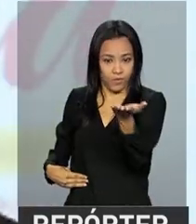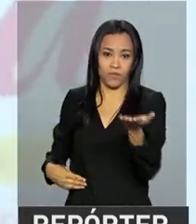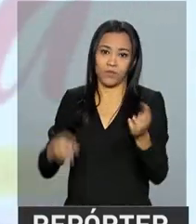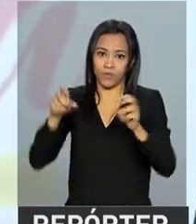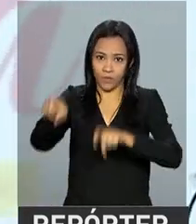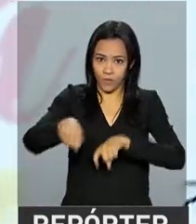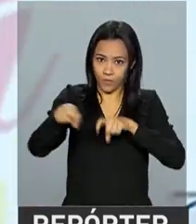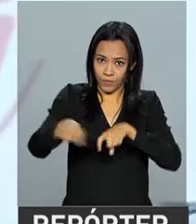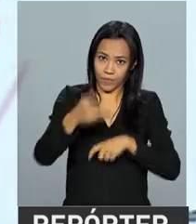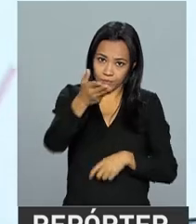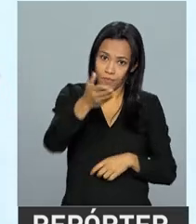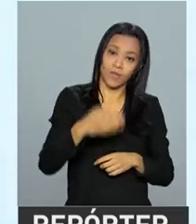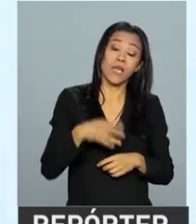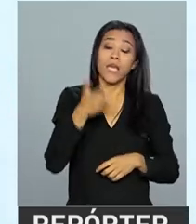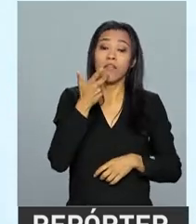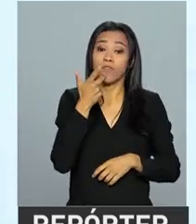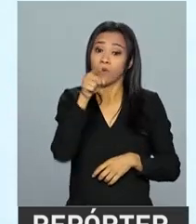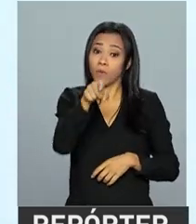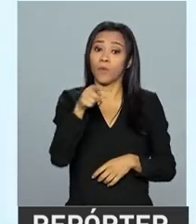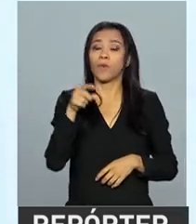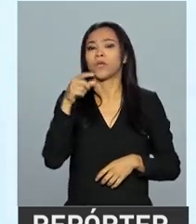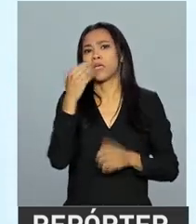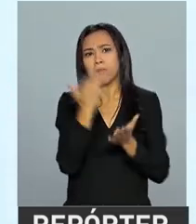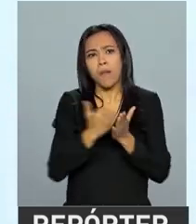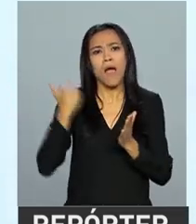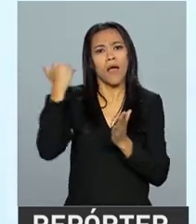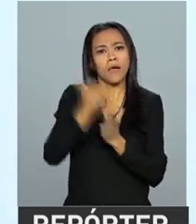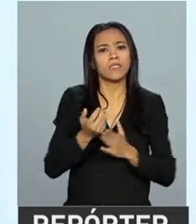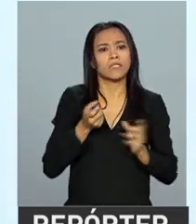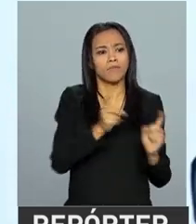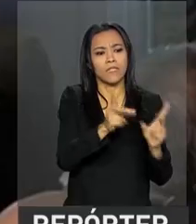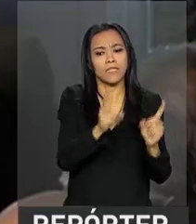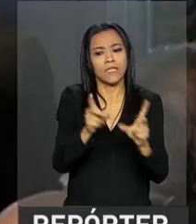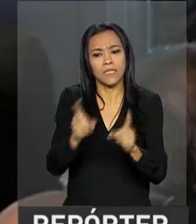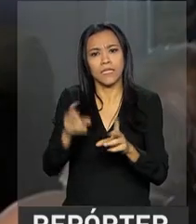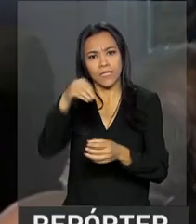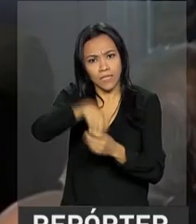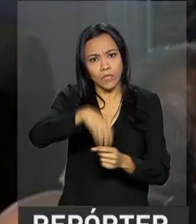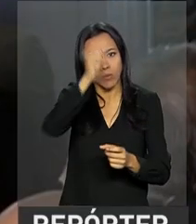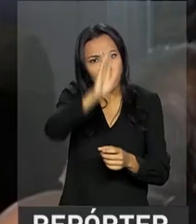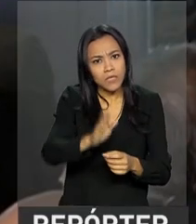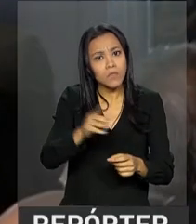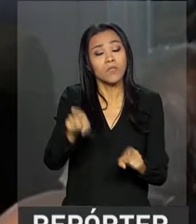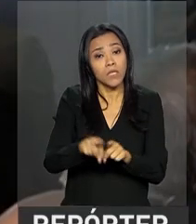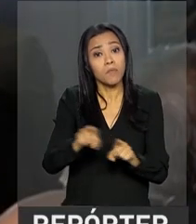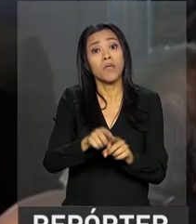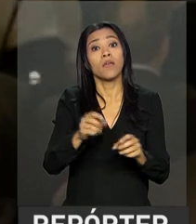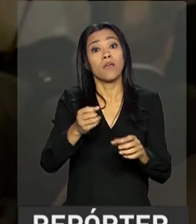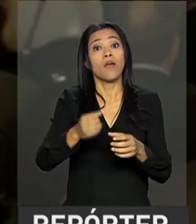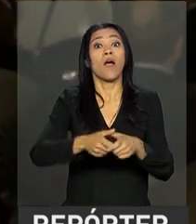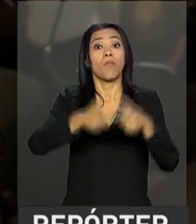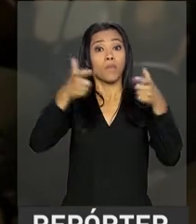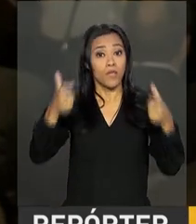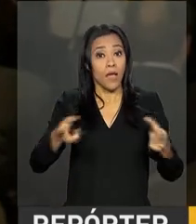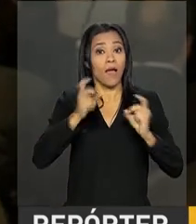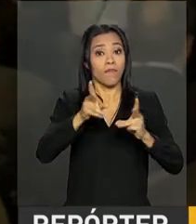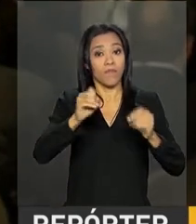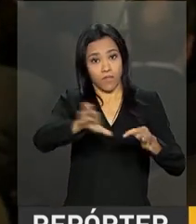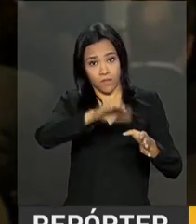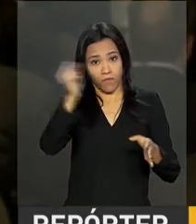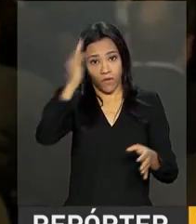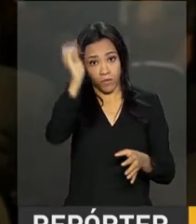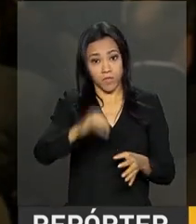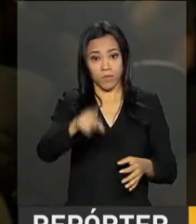maggi na opinião de imagem além de aumentar o consumo interno é fundamental ampliar as vendas para o exterior o brasil é o